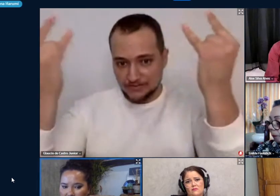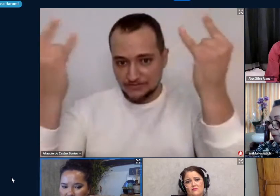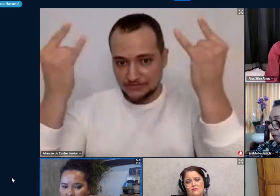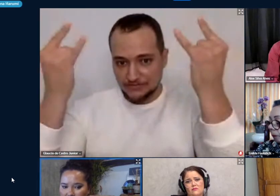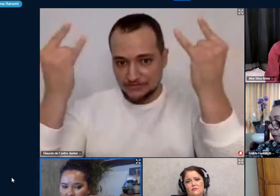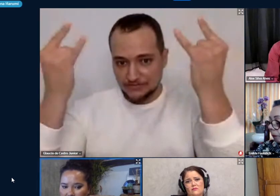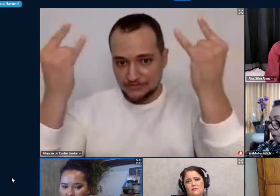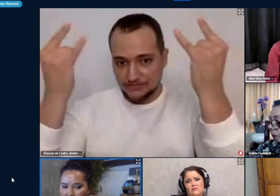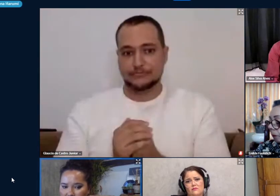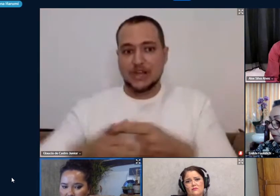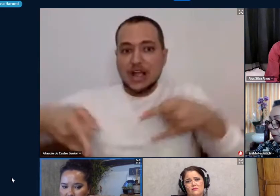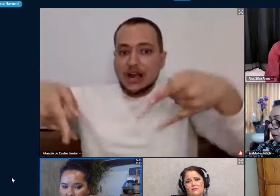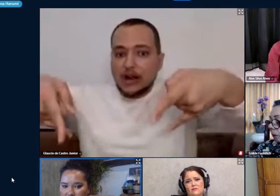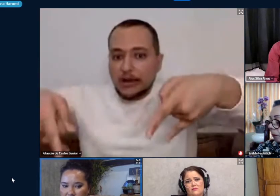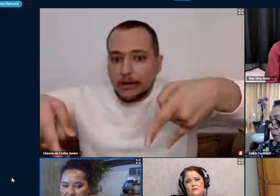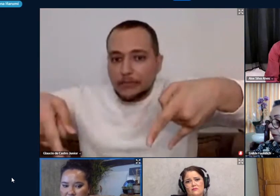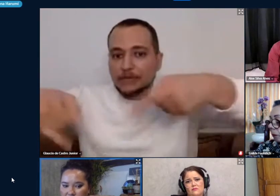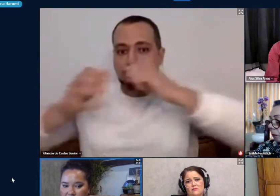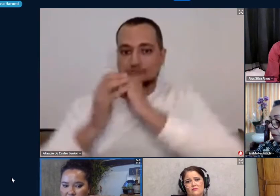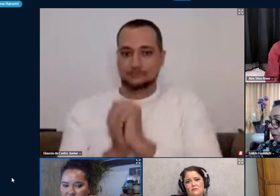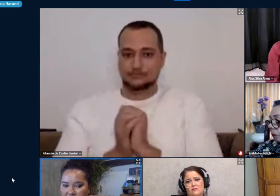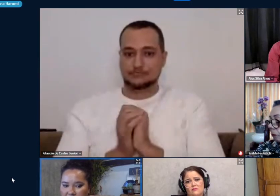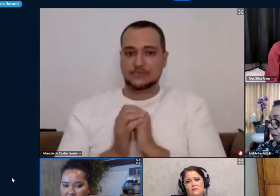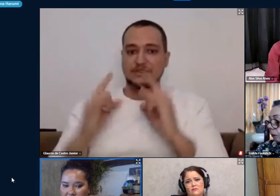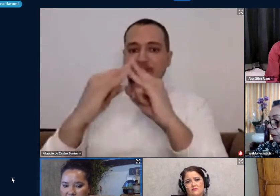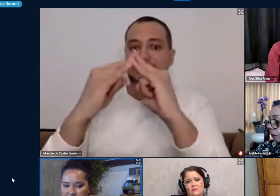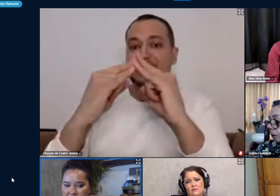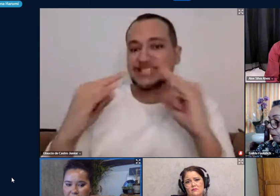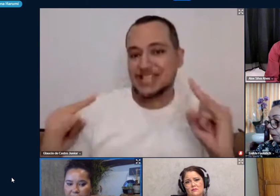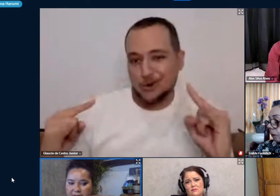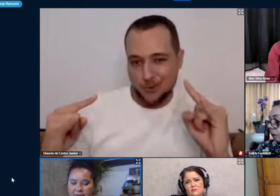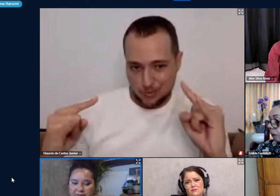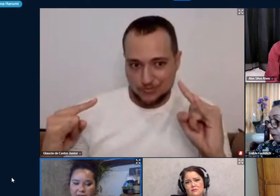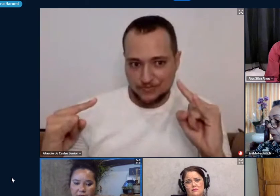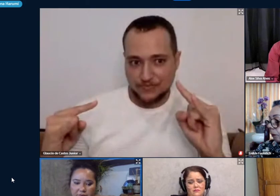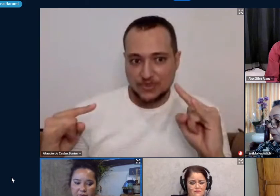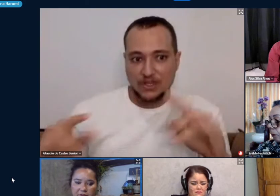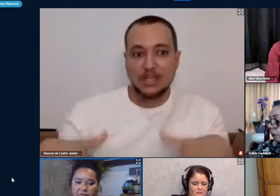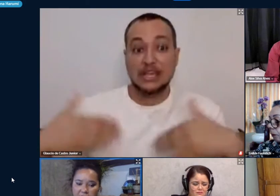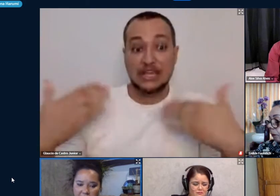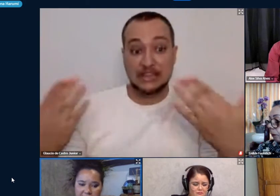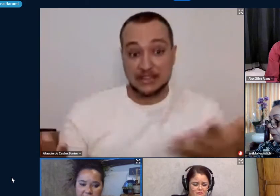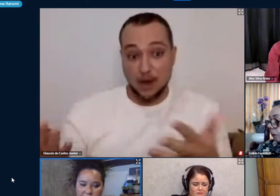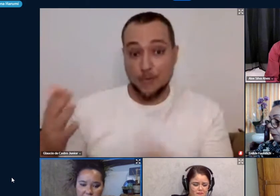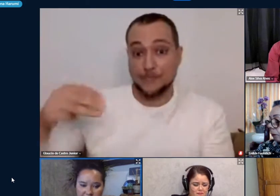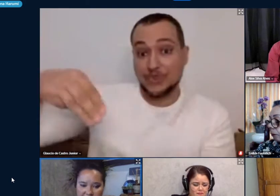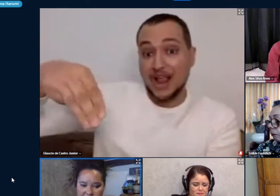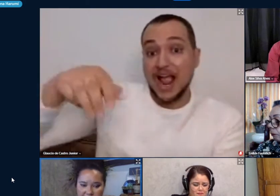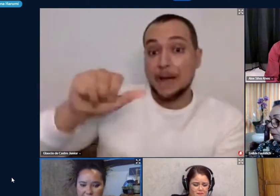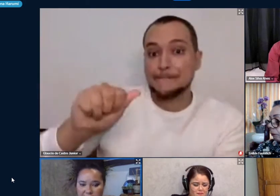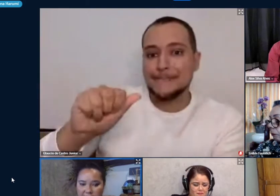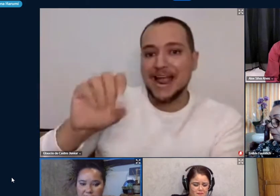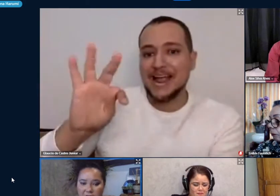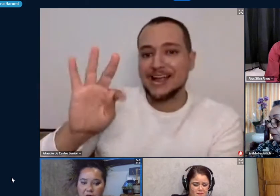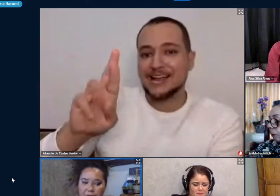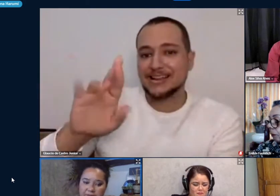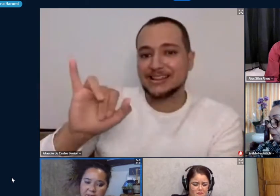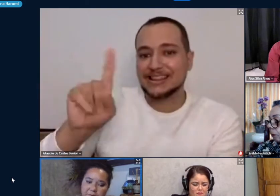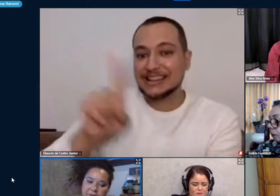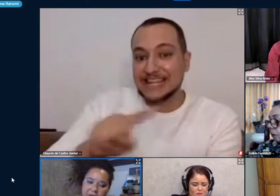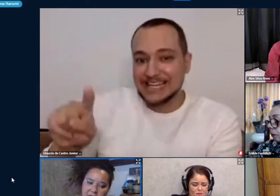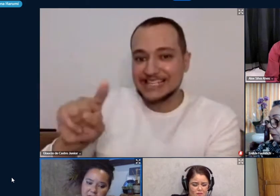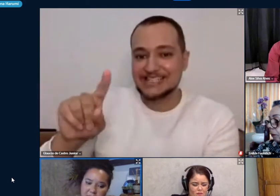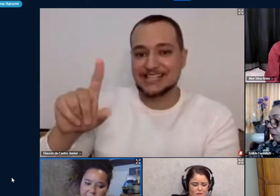Você encontrou esses dois morfemas base, por exemplo, eles são usados, eu vou dar um exemplo de alguns sinais que eles são usados,